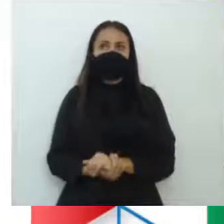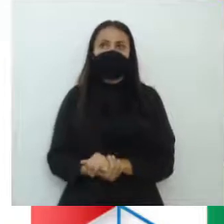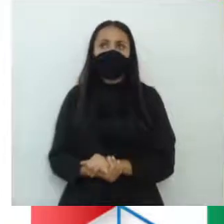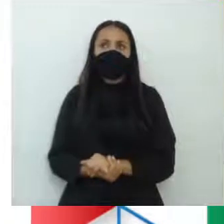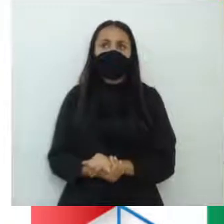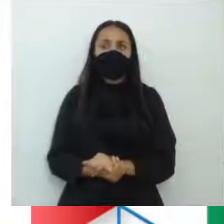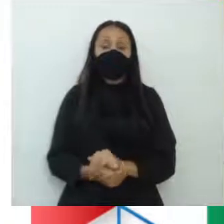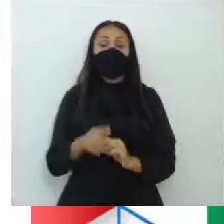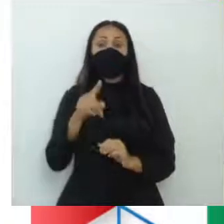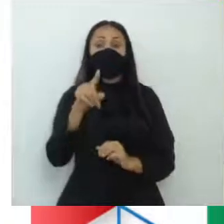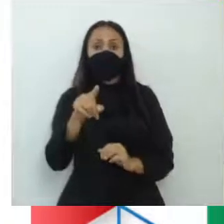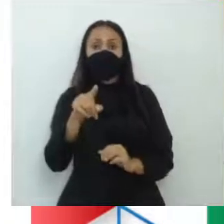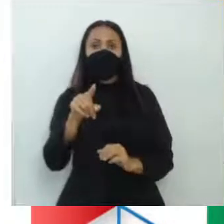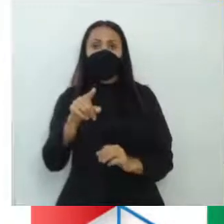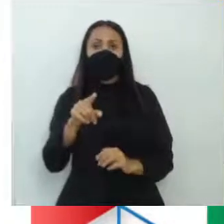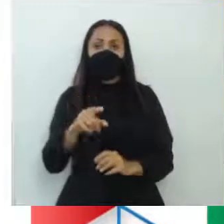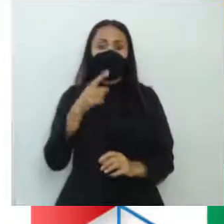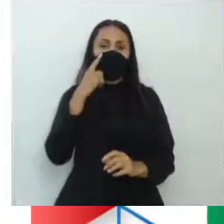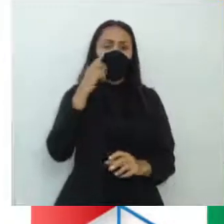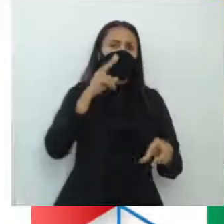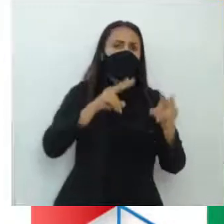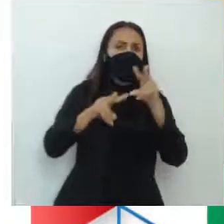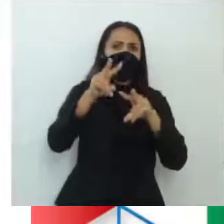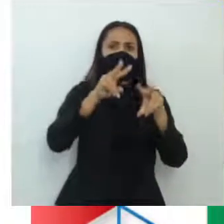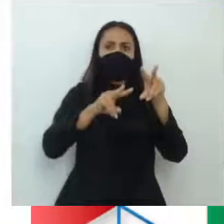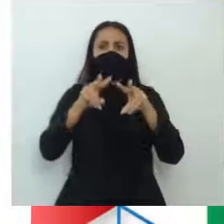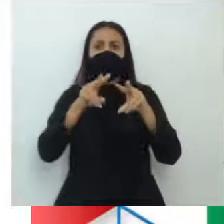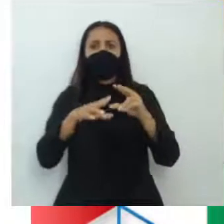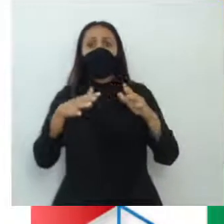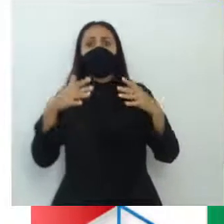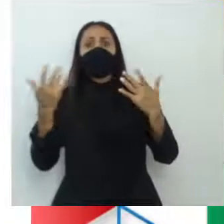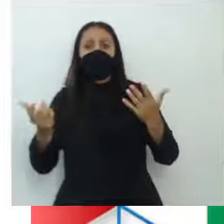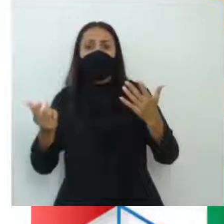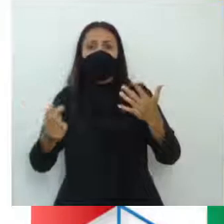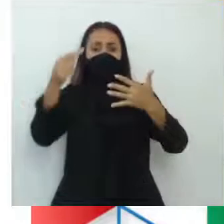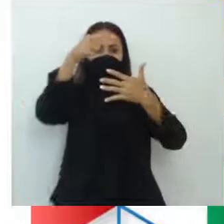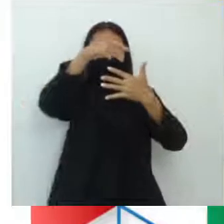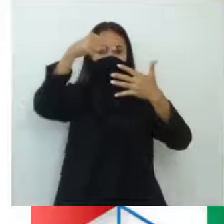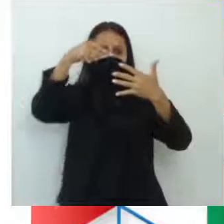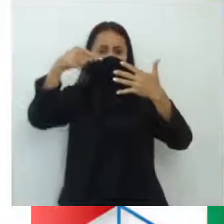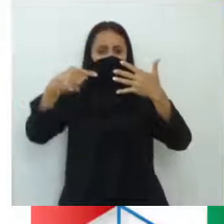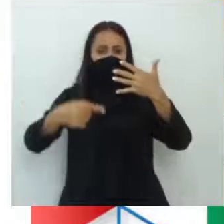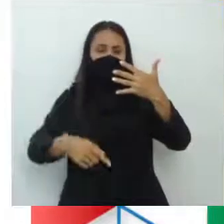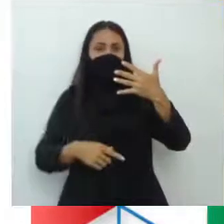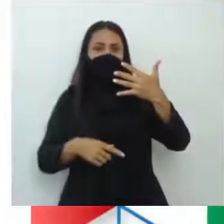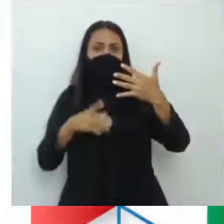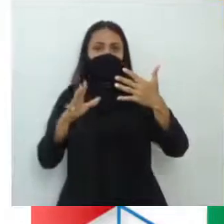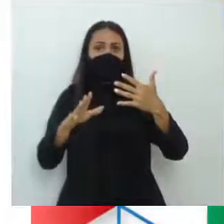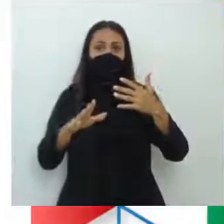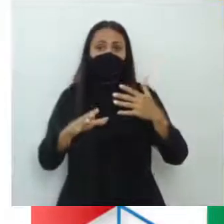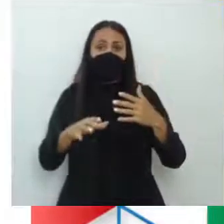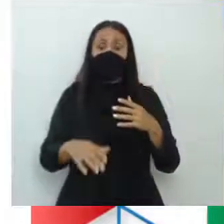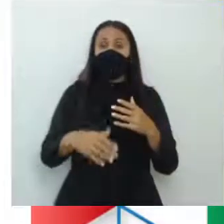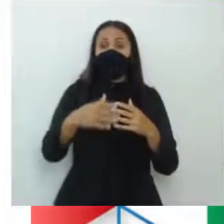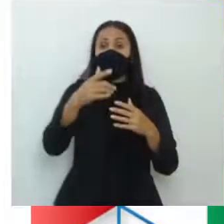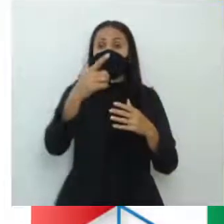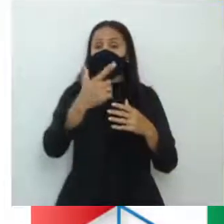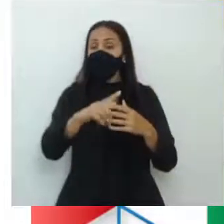para você observar qual é a alternativa que não leva